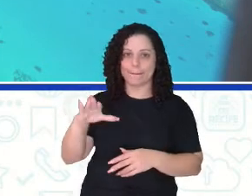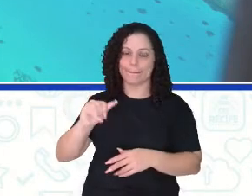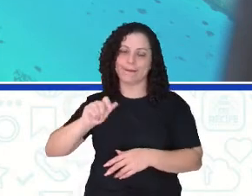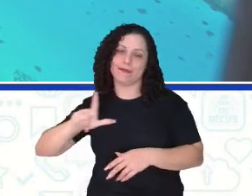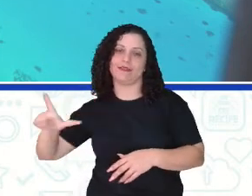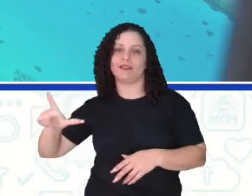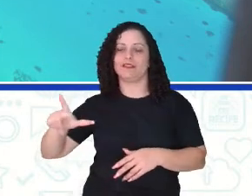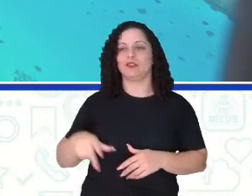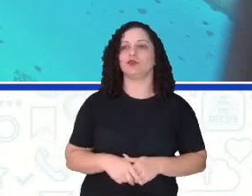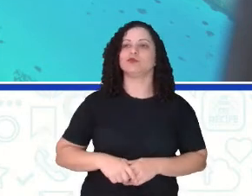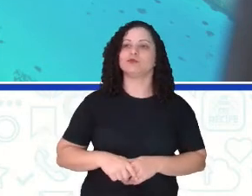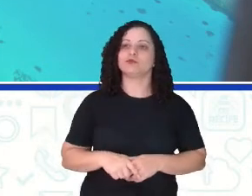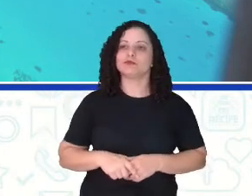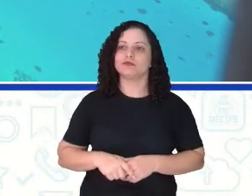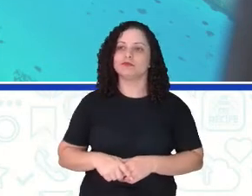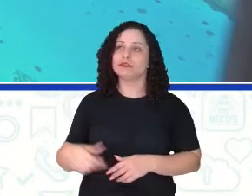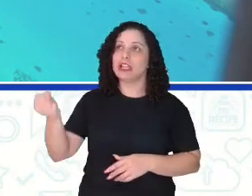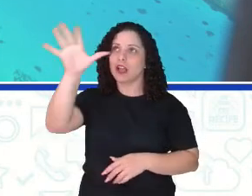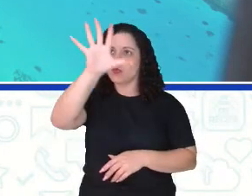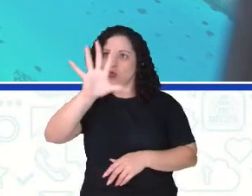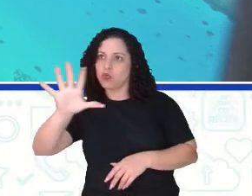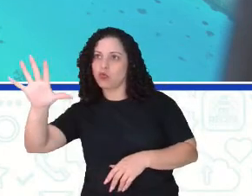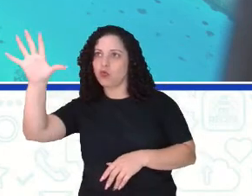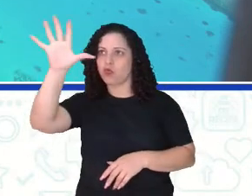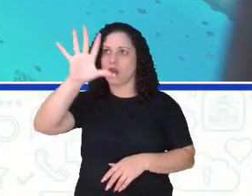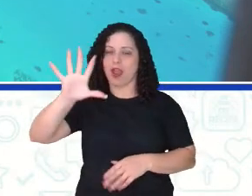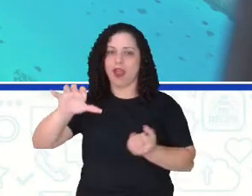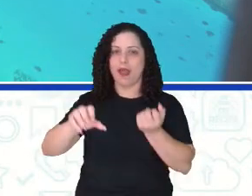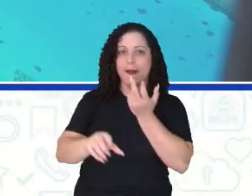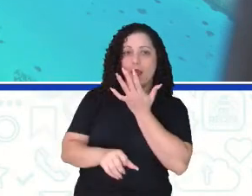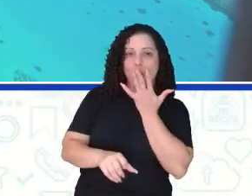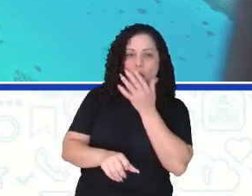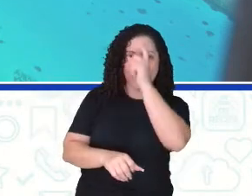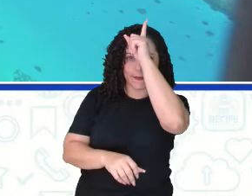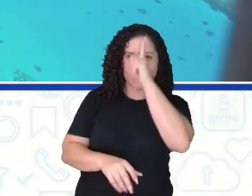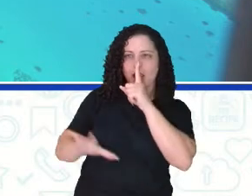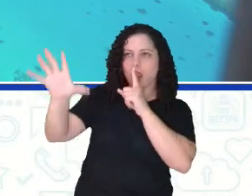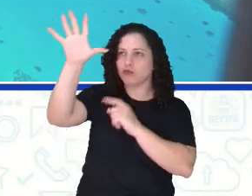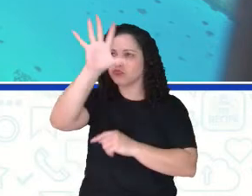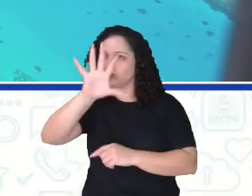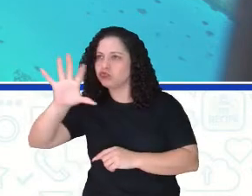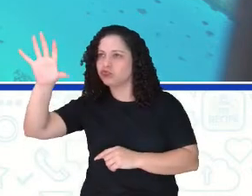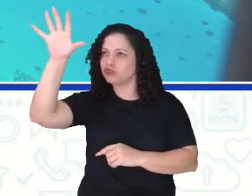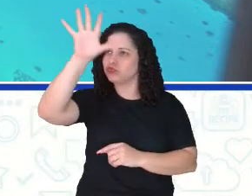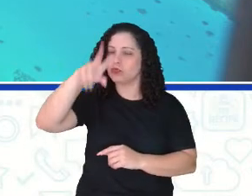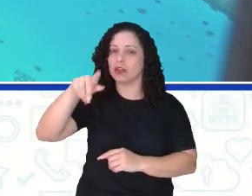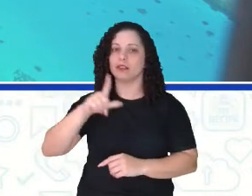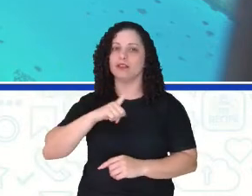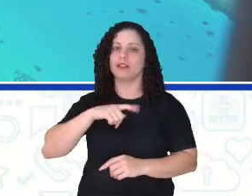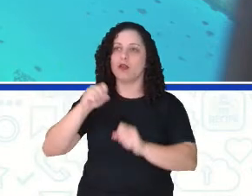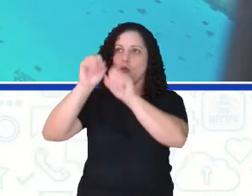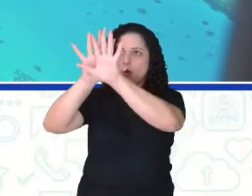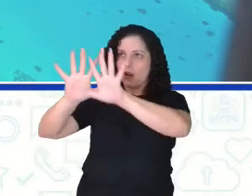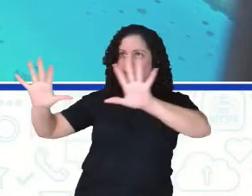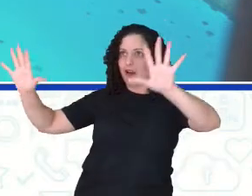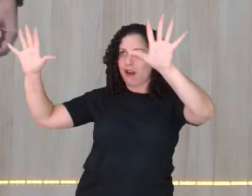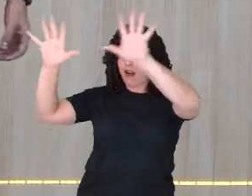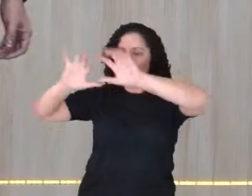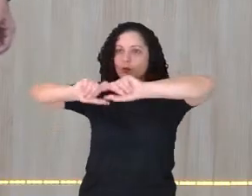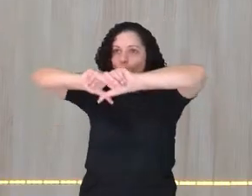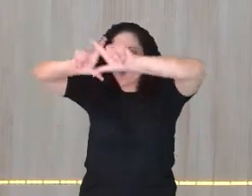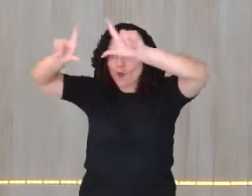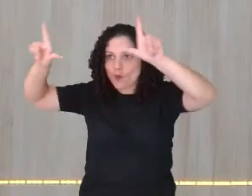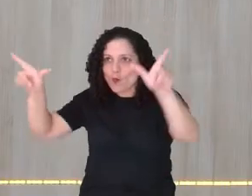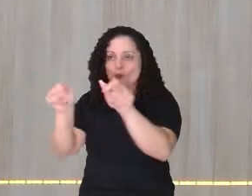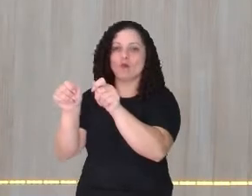A partir disso aí, no centro, nessa parte mais amarelada, a gente vai ter aí uma grande área de